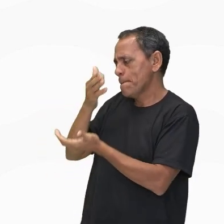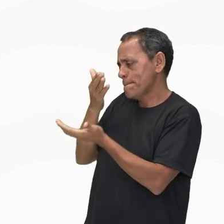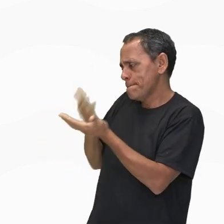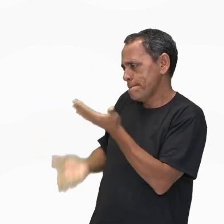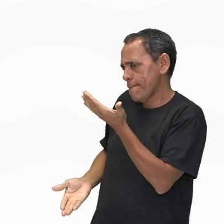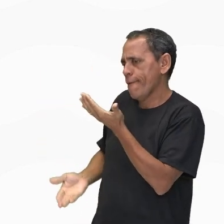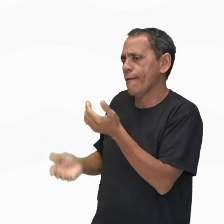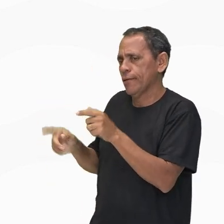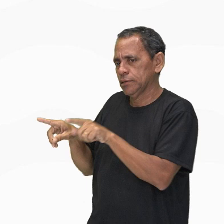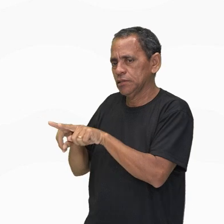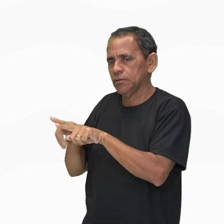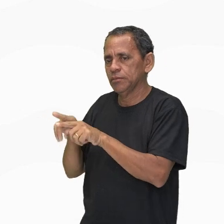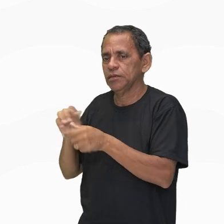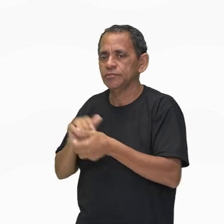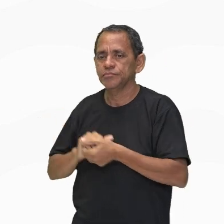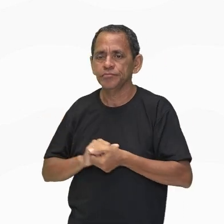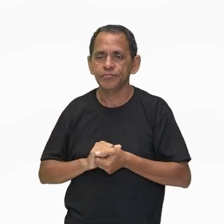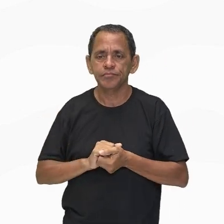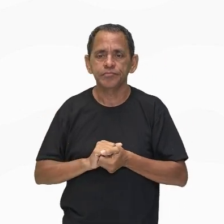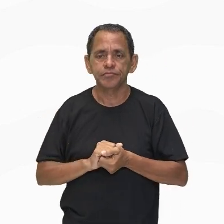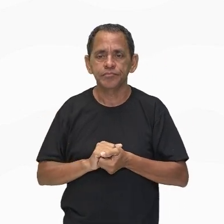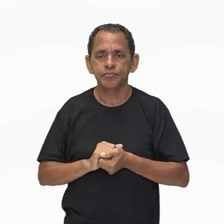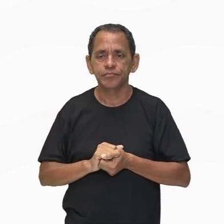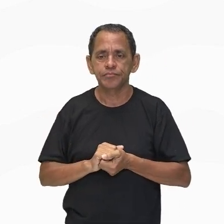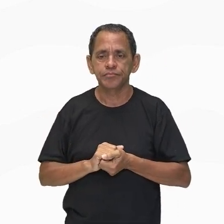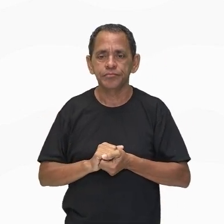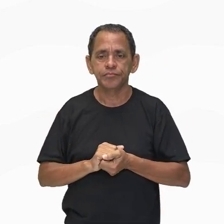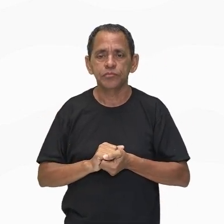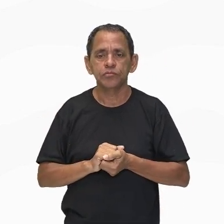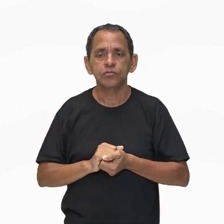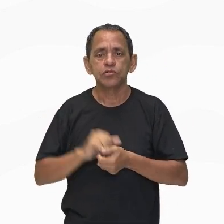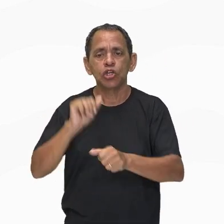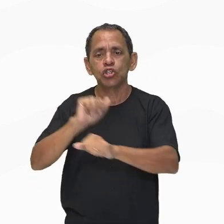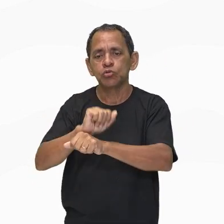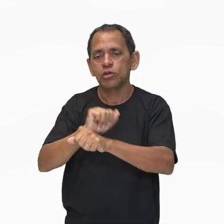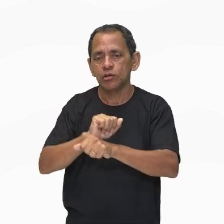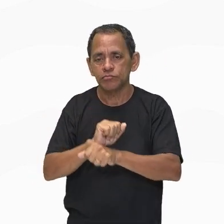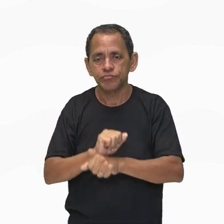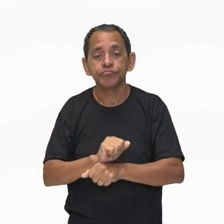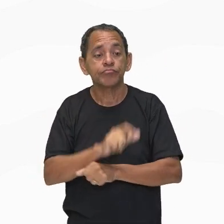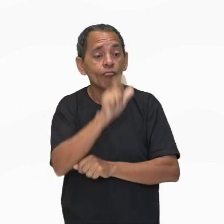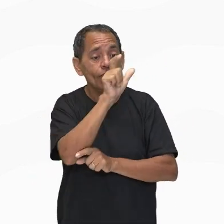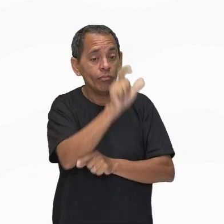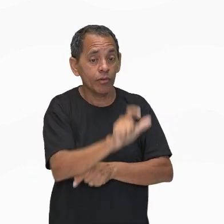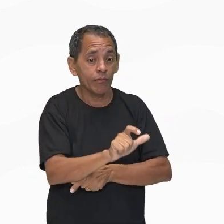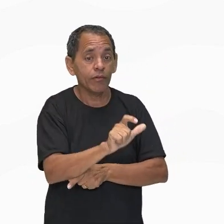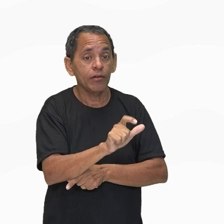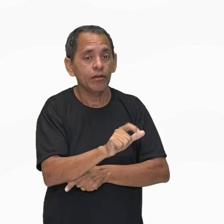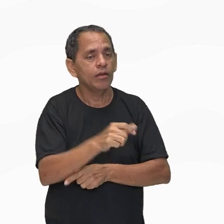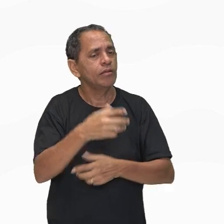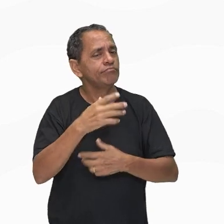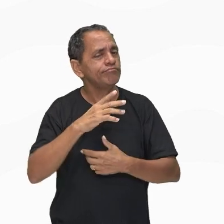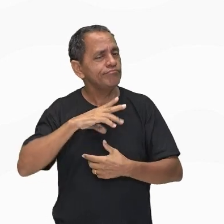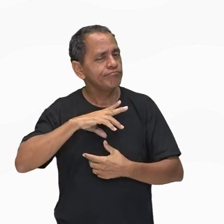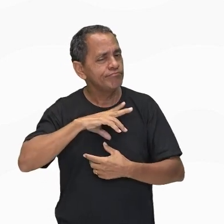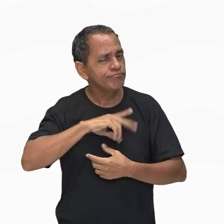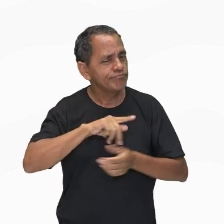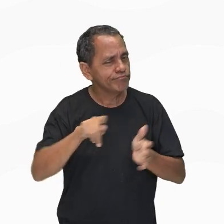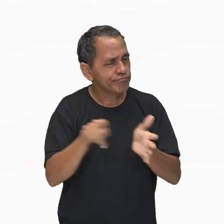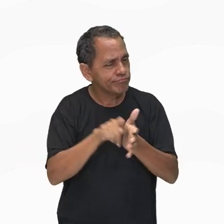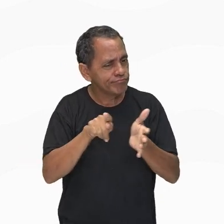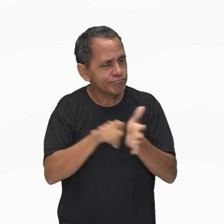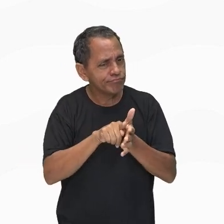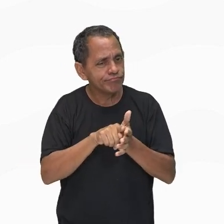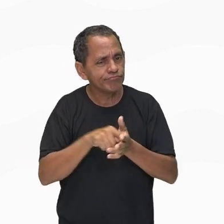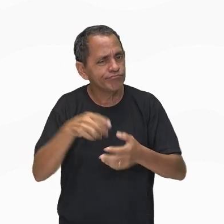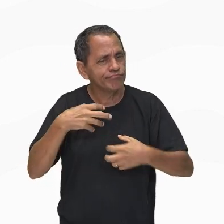esperando, né, a aprovação de alguém. Então, na intrínseca, nós vamos trabalhar o amor próprio, a satisfação